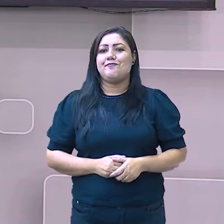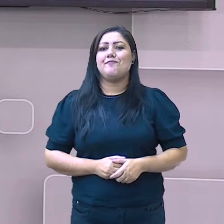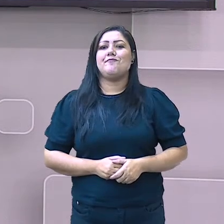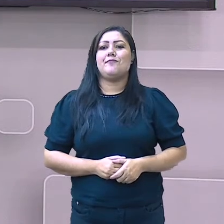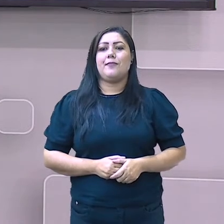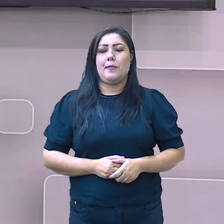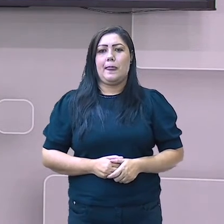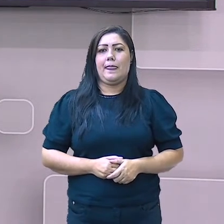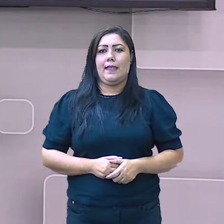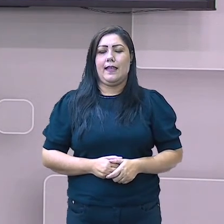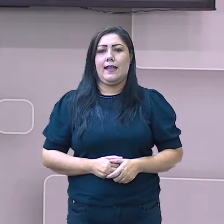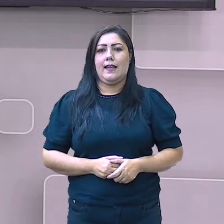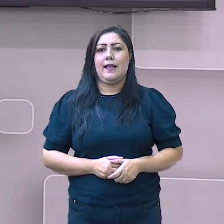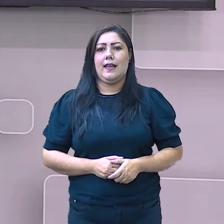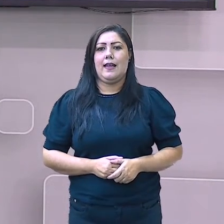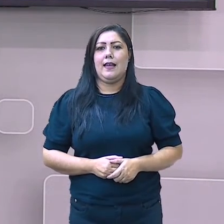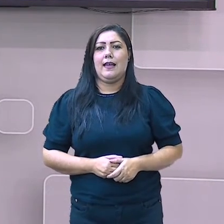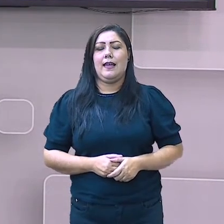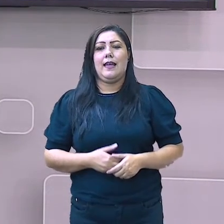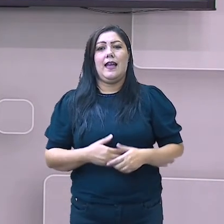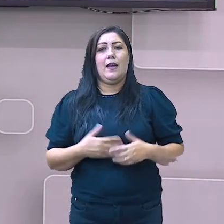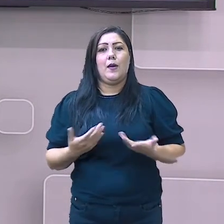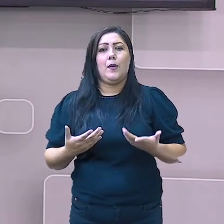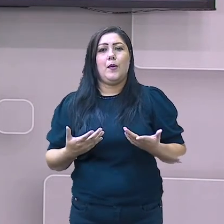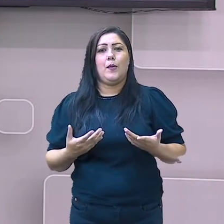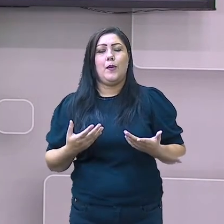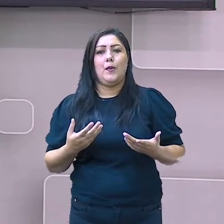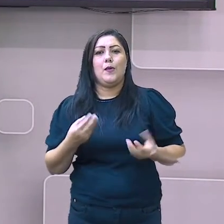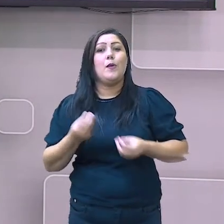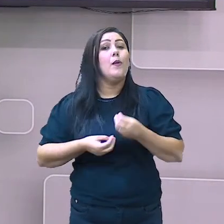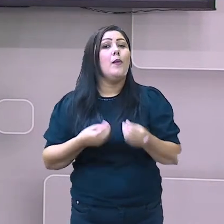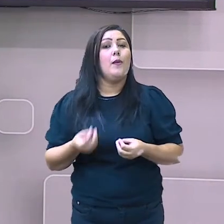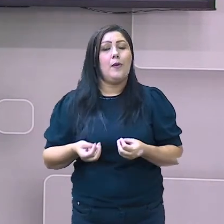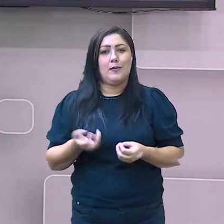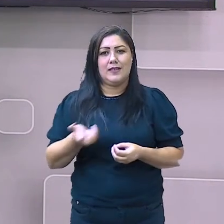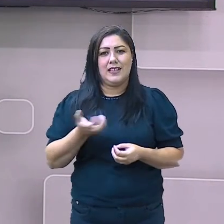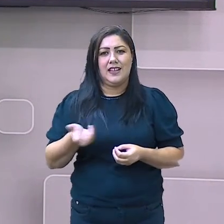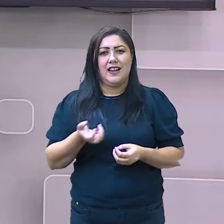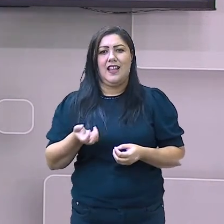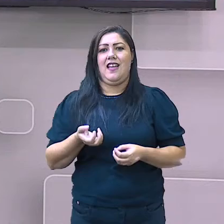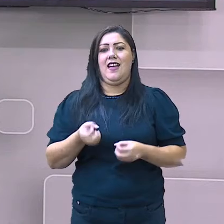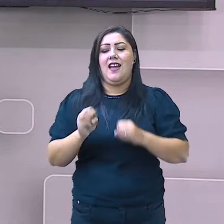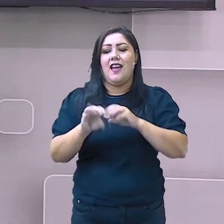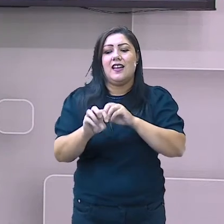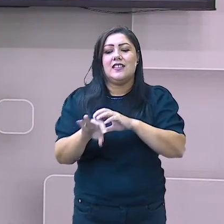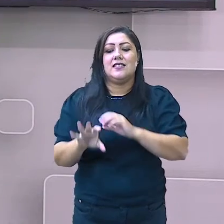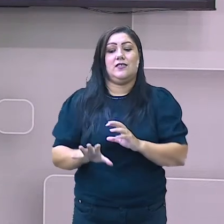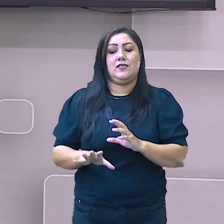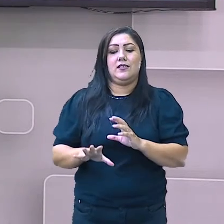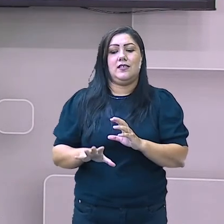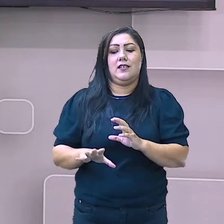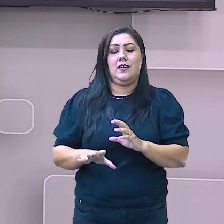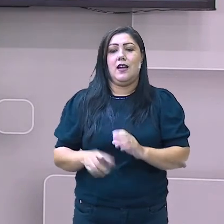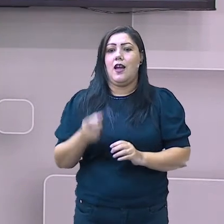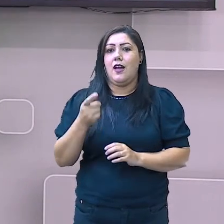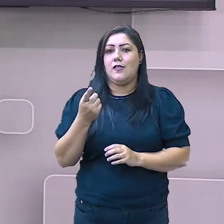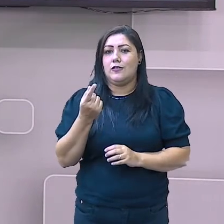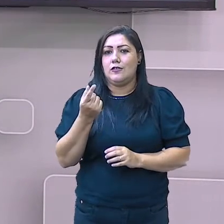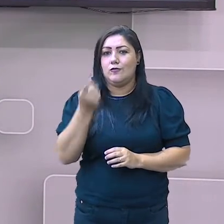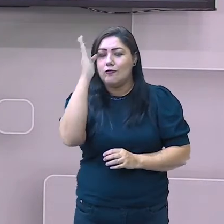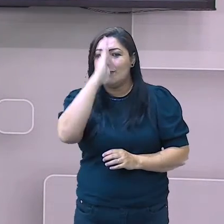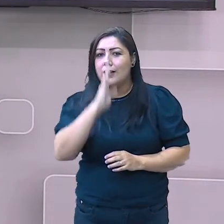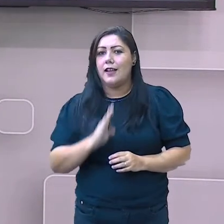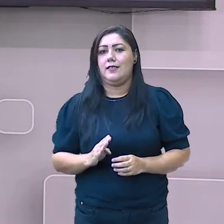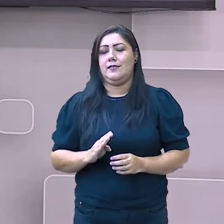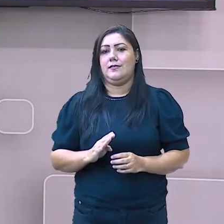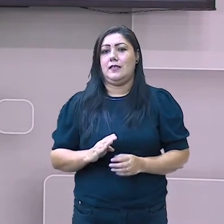questões, nós vamos ver que pregava instituir a instrução gratuita e obrigatória, geral e